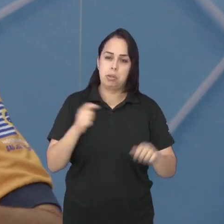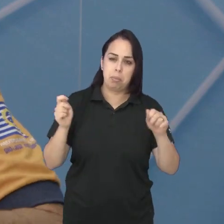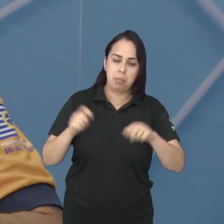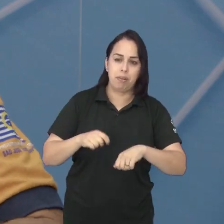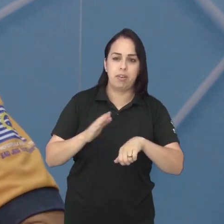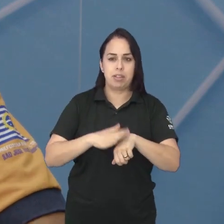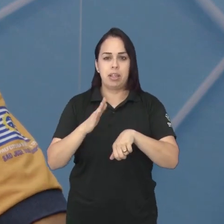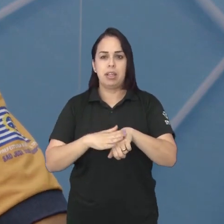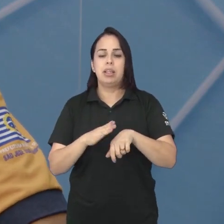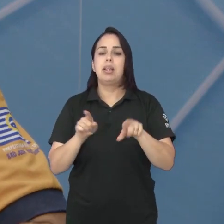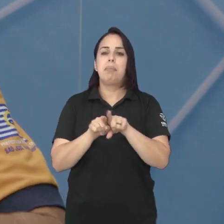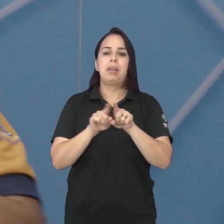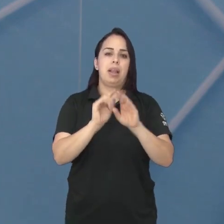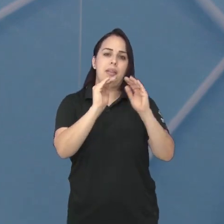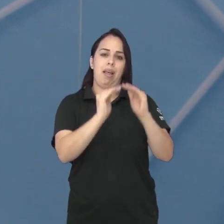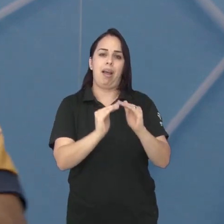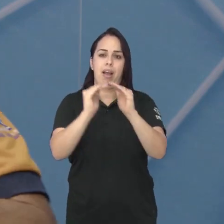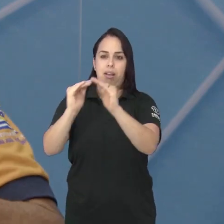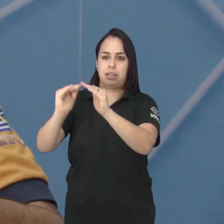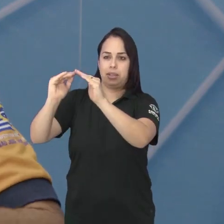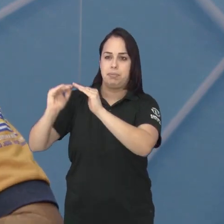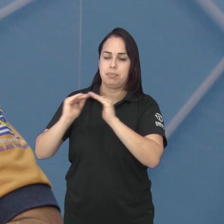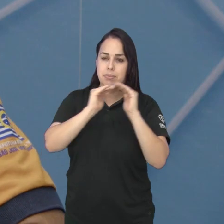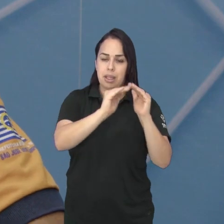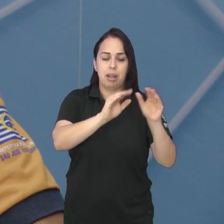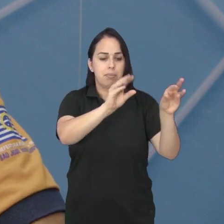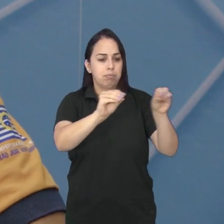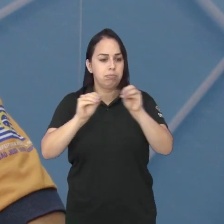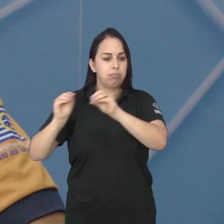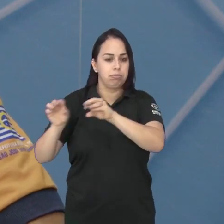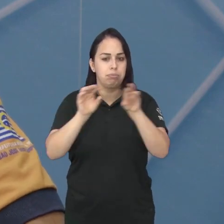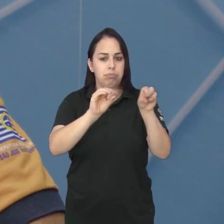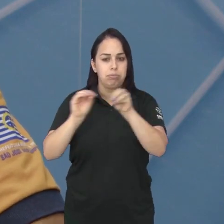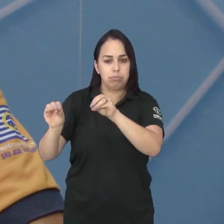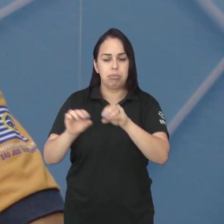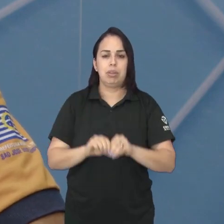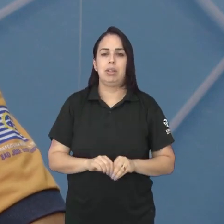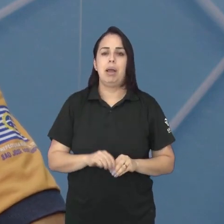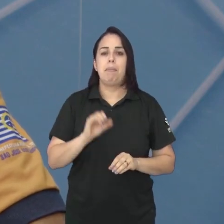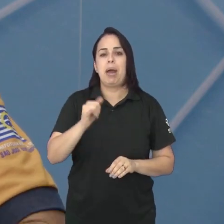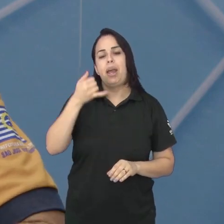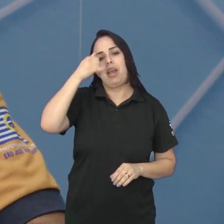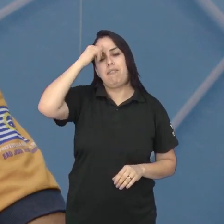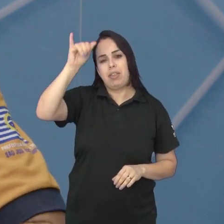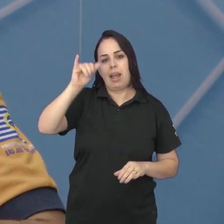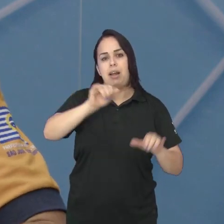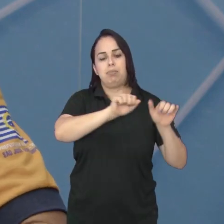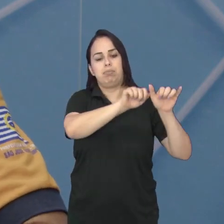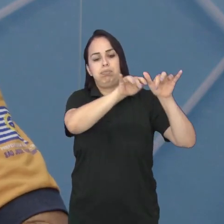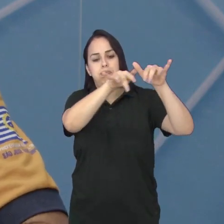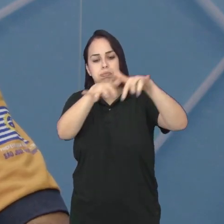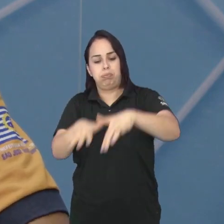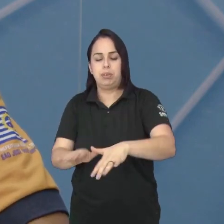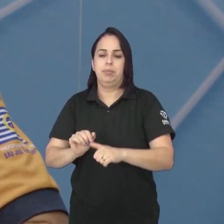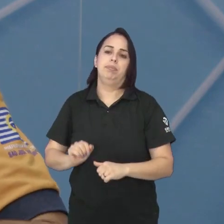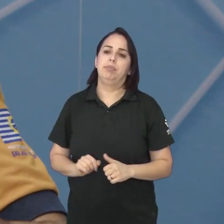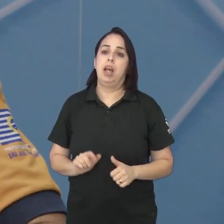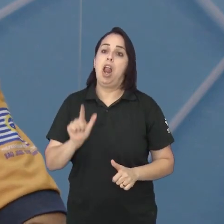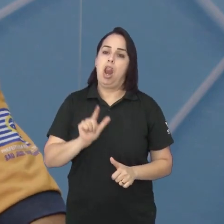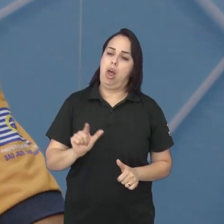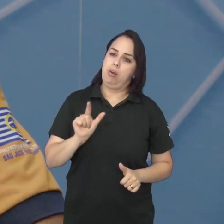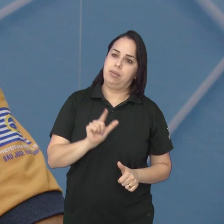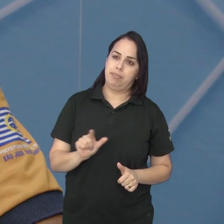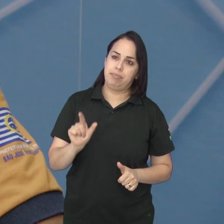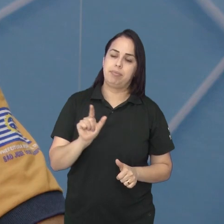principalmente nas casas, né, dos locais que estão mais suscetíveis aí a ter um colapso, né, ter um escorregamento. E